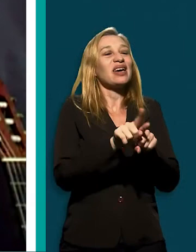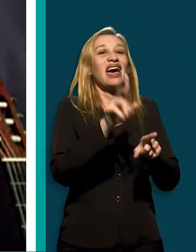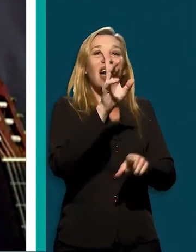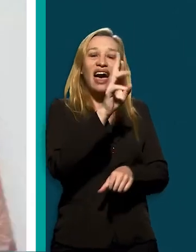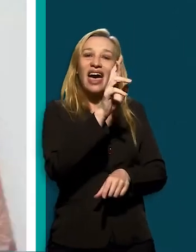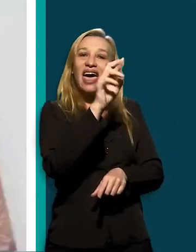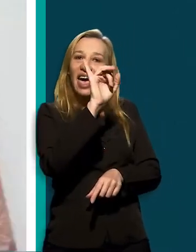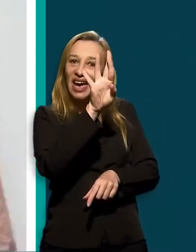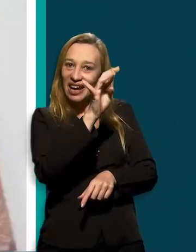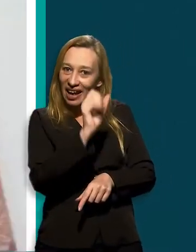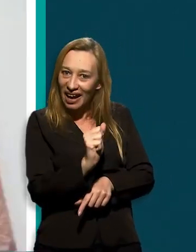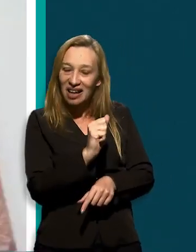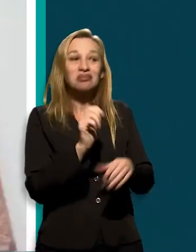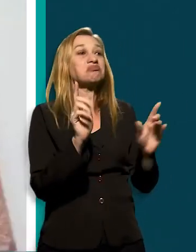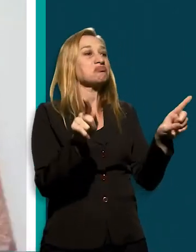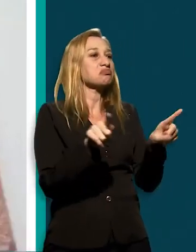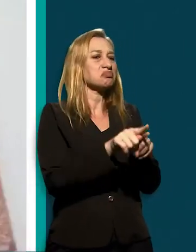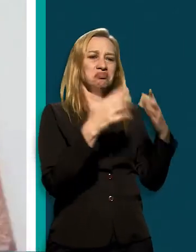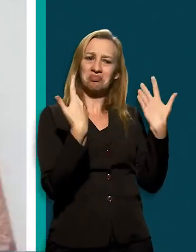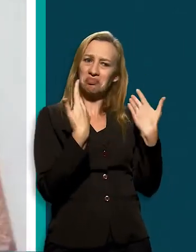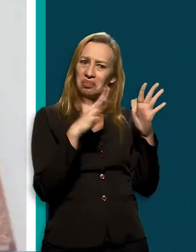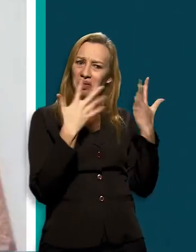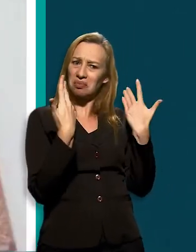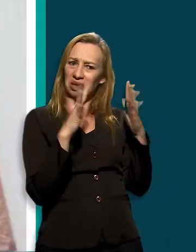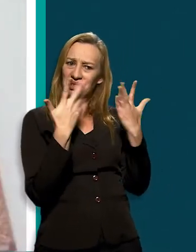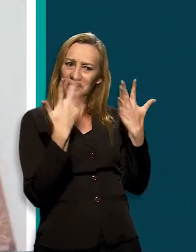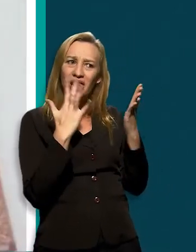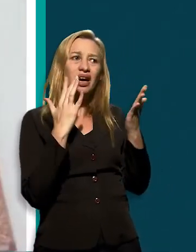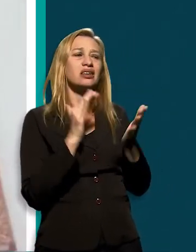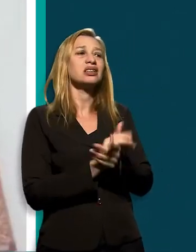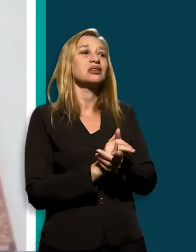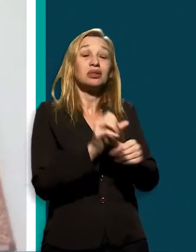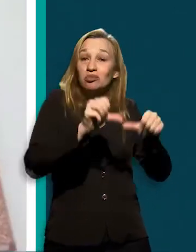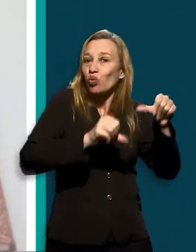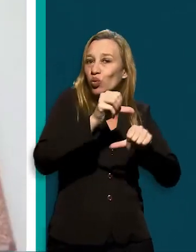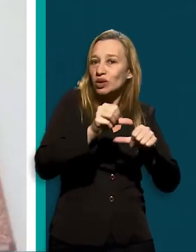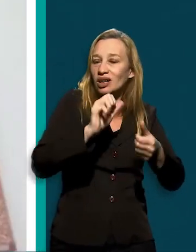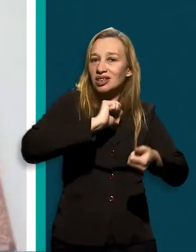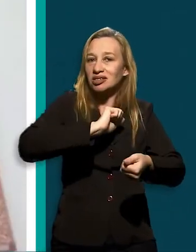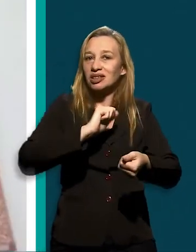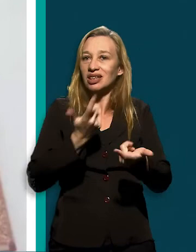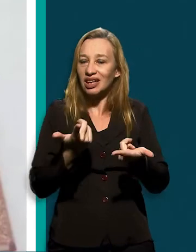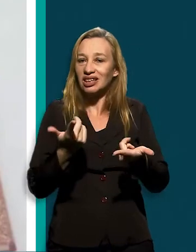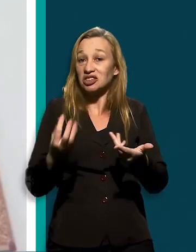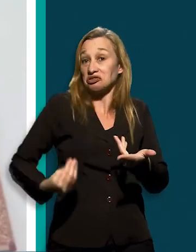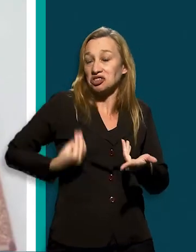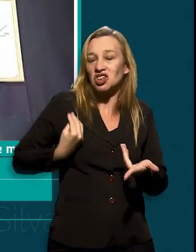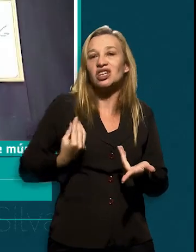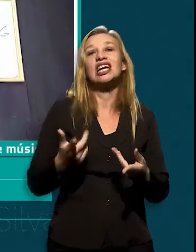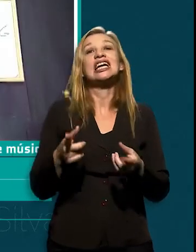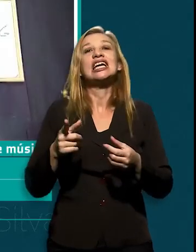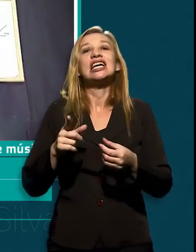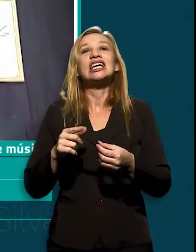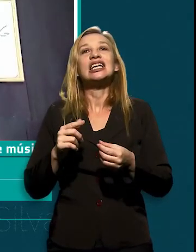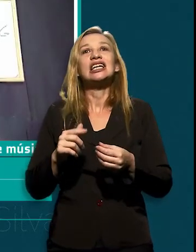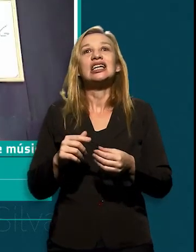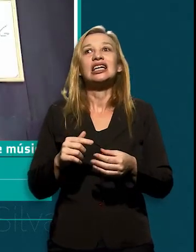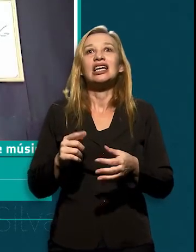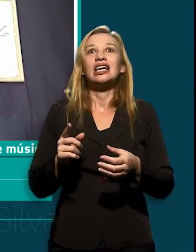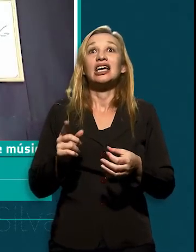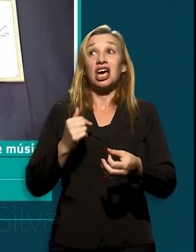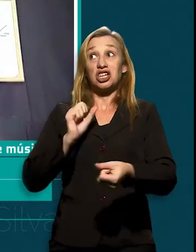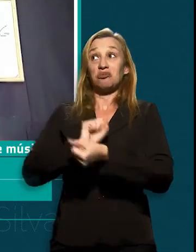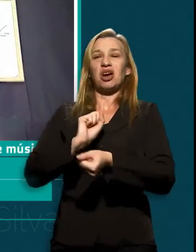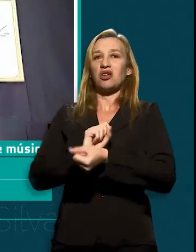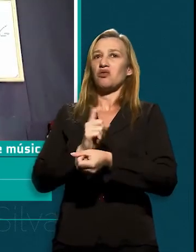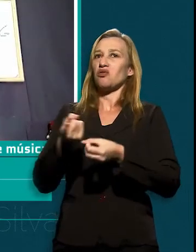e também a Érica, e parabenizá-los aí também por essa mudança de hábito, né? E espero que a